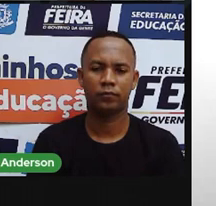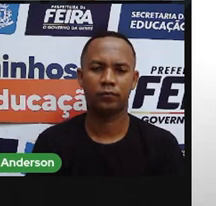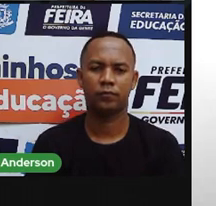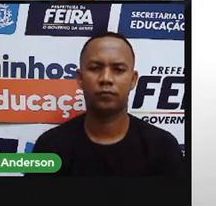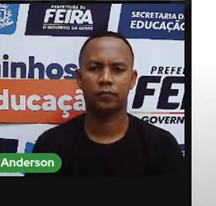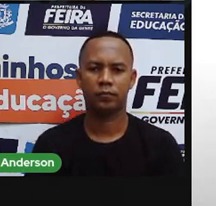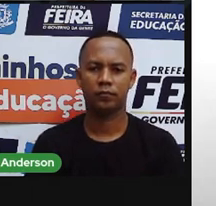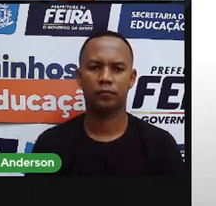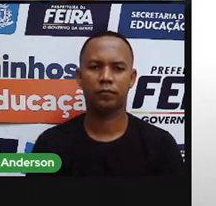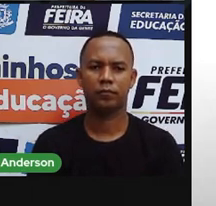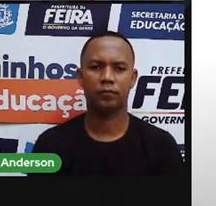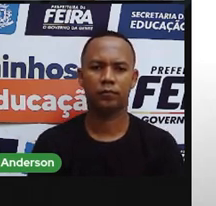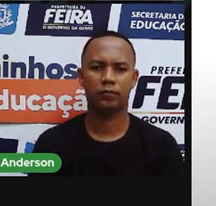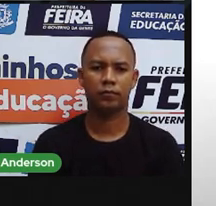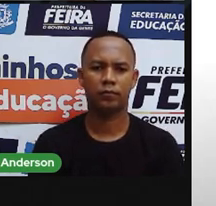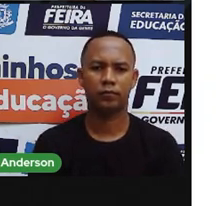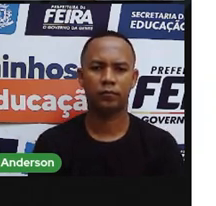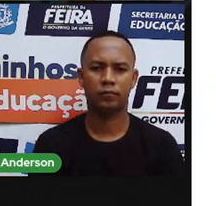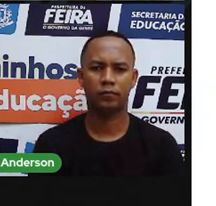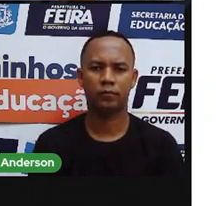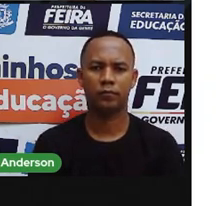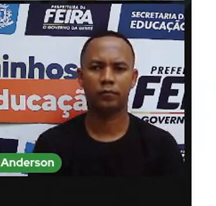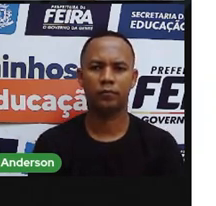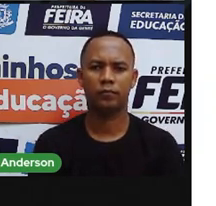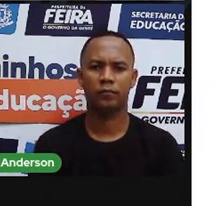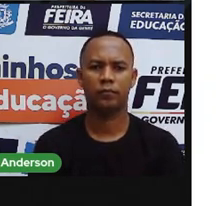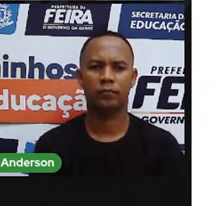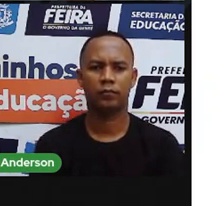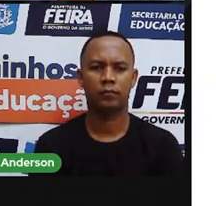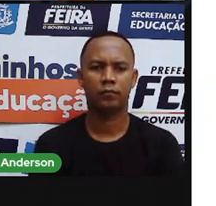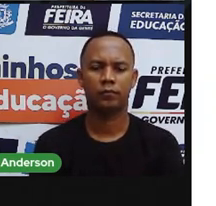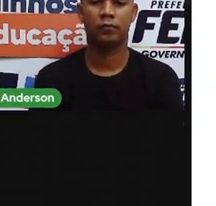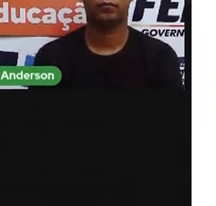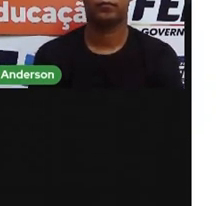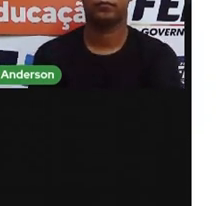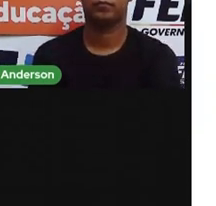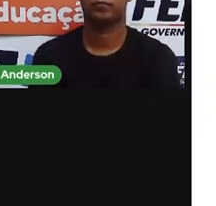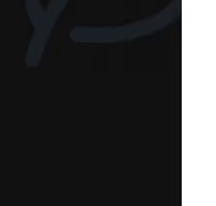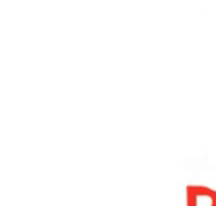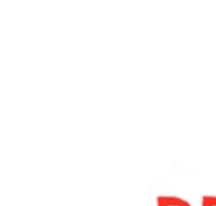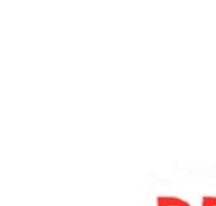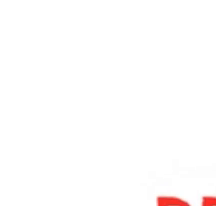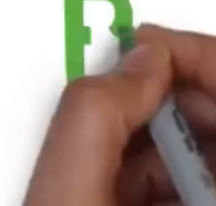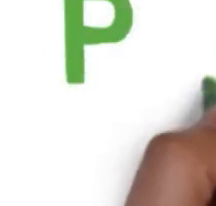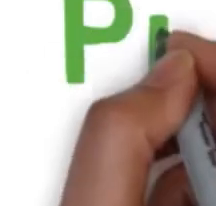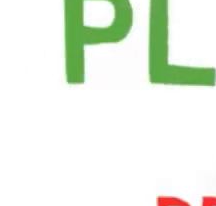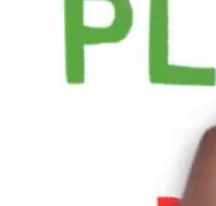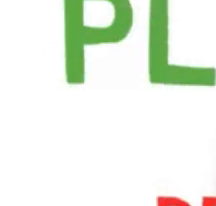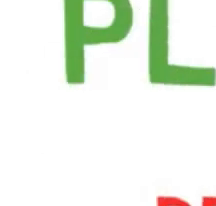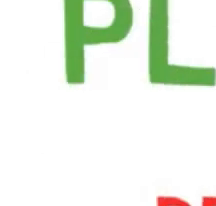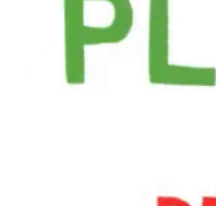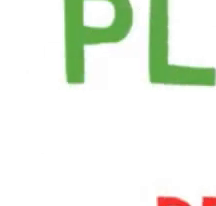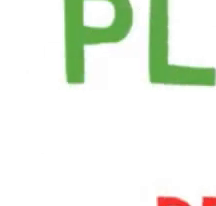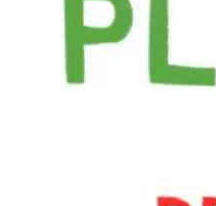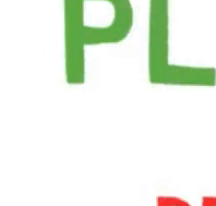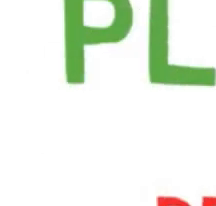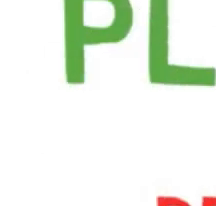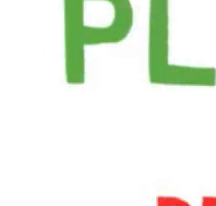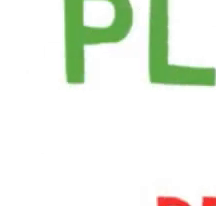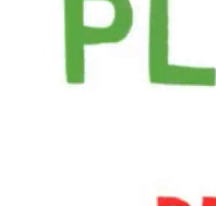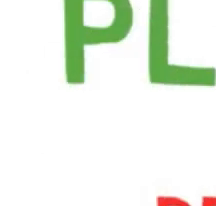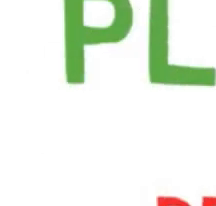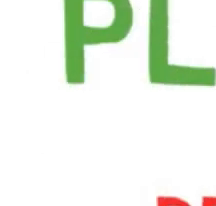Olá, crianças! Hoje a nossa aula é Ciências. Eu sou a professora Ana Paula e juntos vamos aprender sobre o